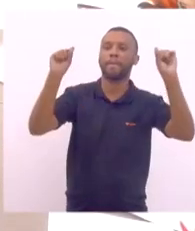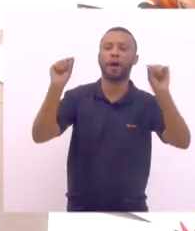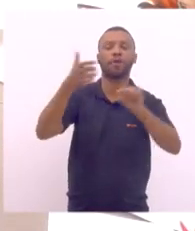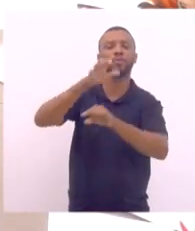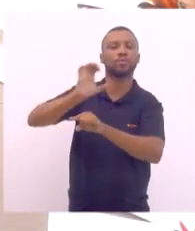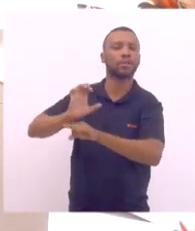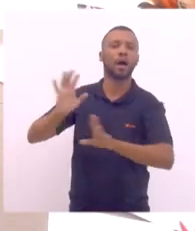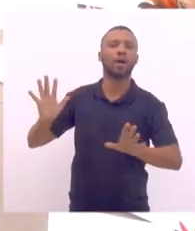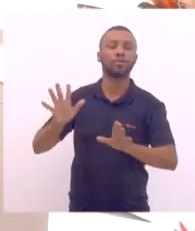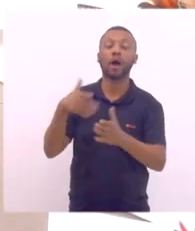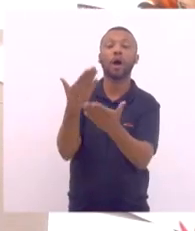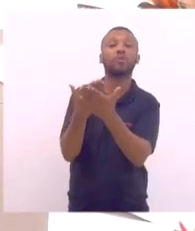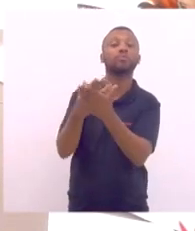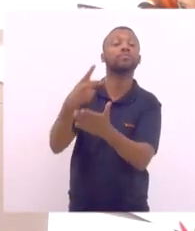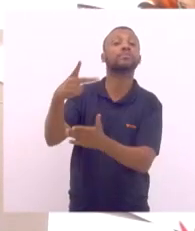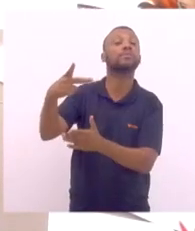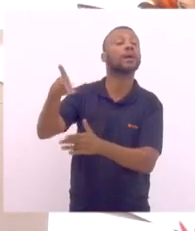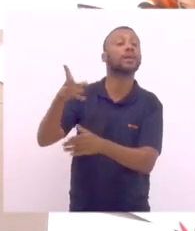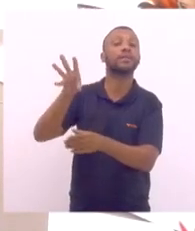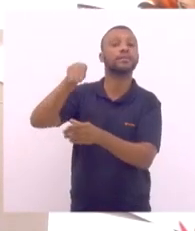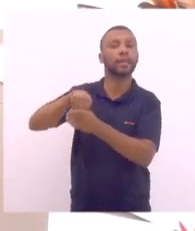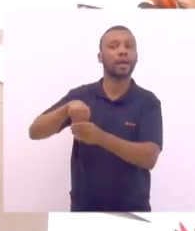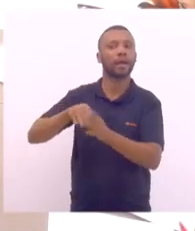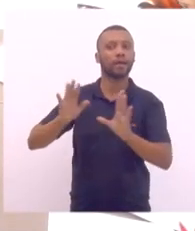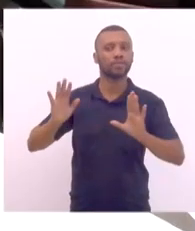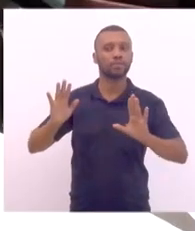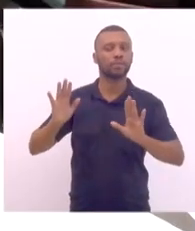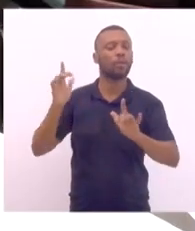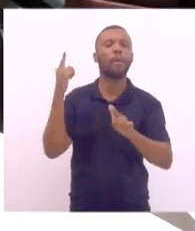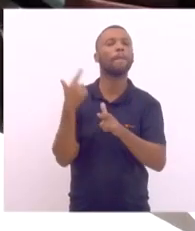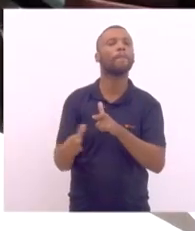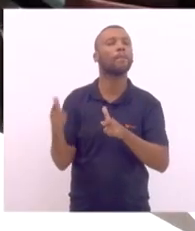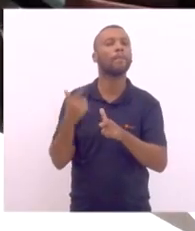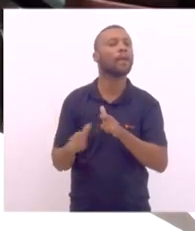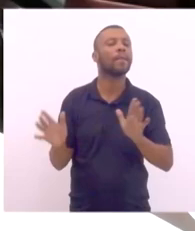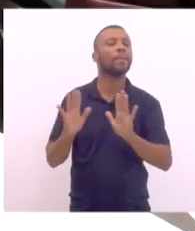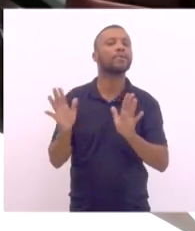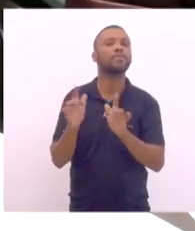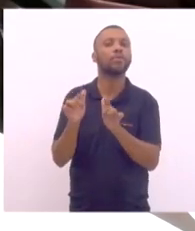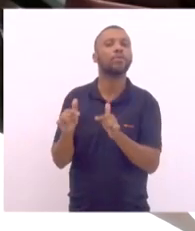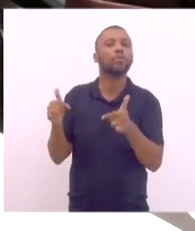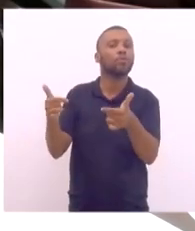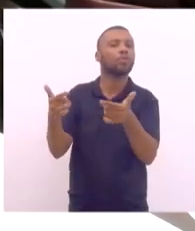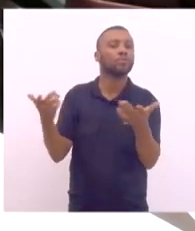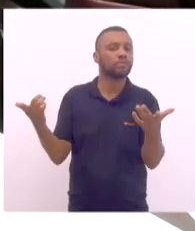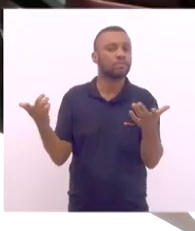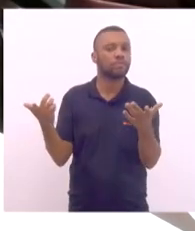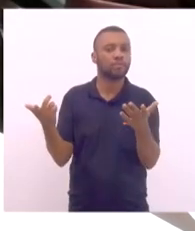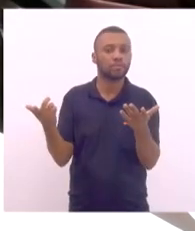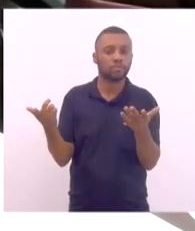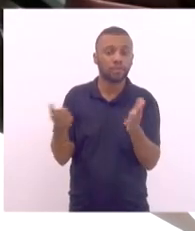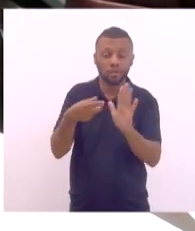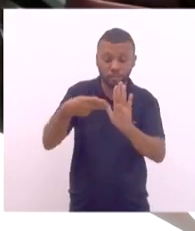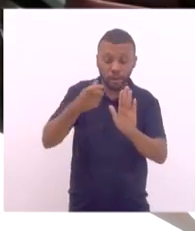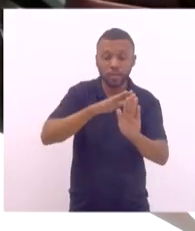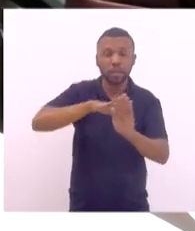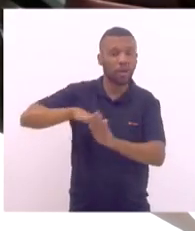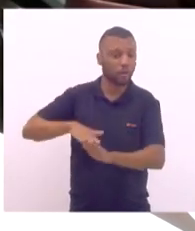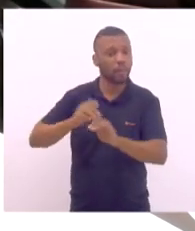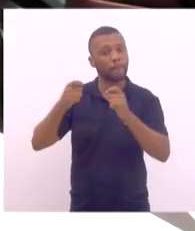estudo interno dele. Qual o problema de fazer isso? Nenhum, por isso pode derrubar. Estou dizendo... Eu acho que estou